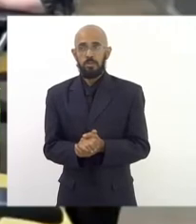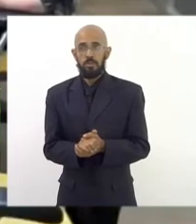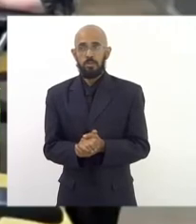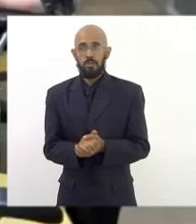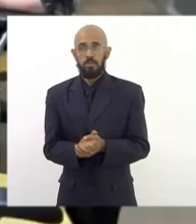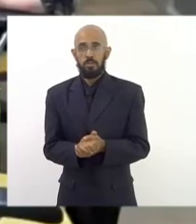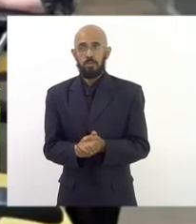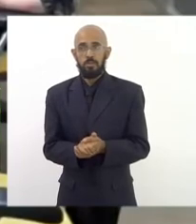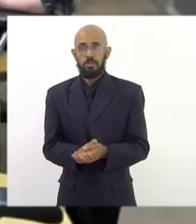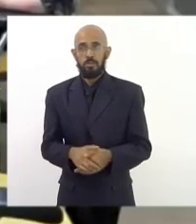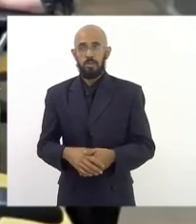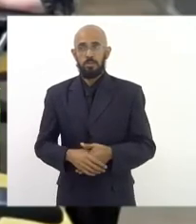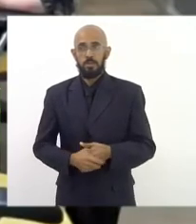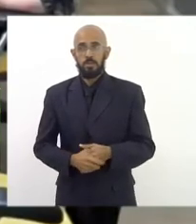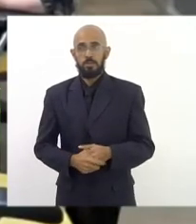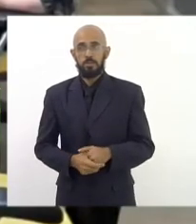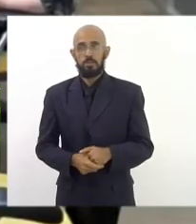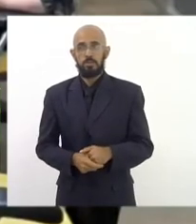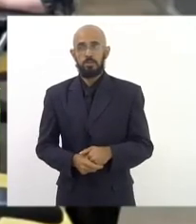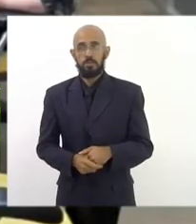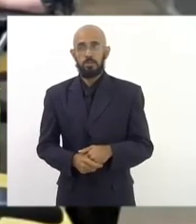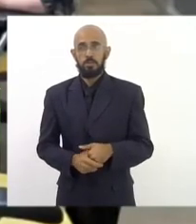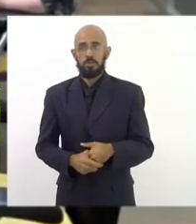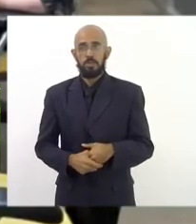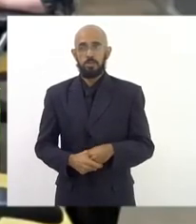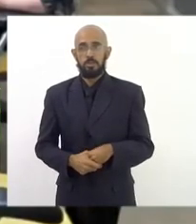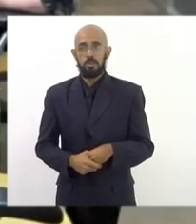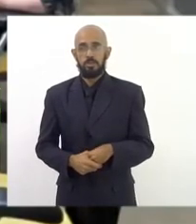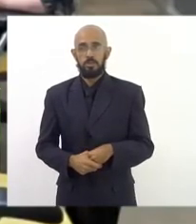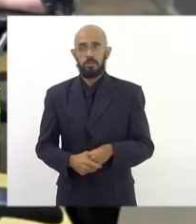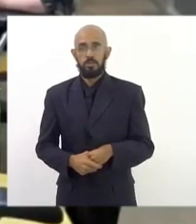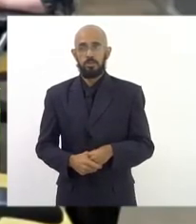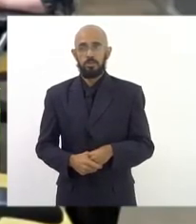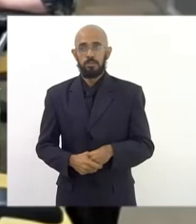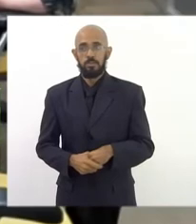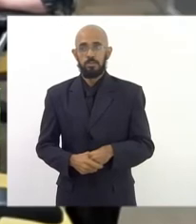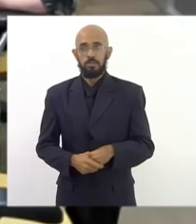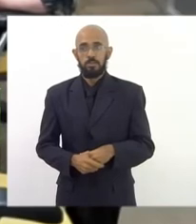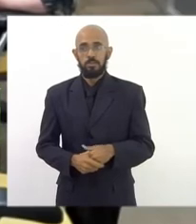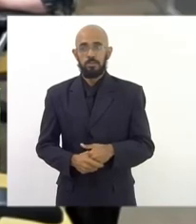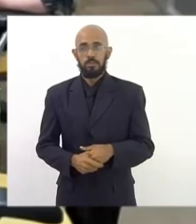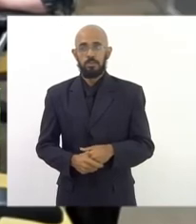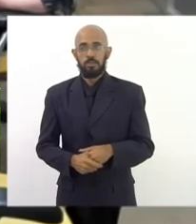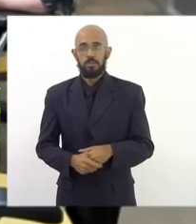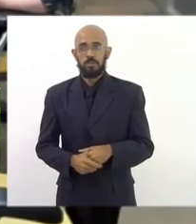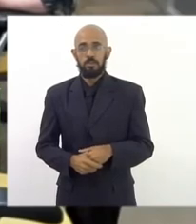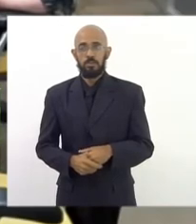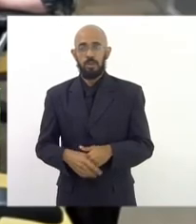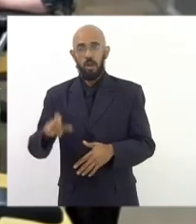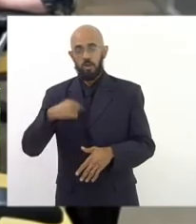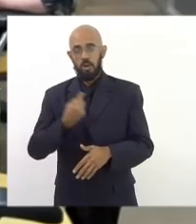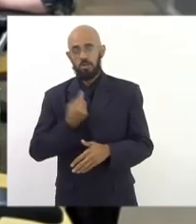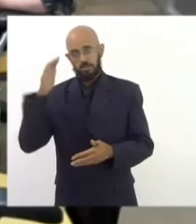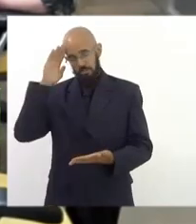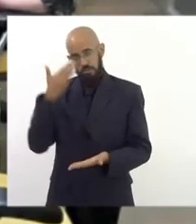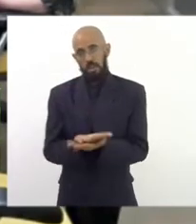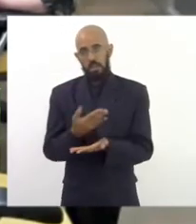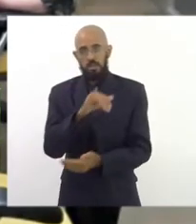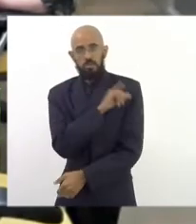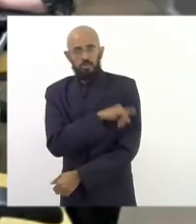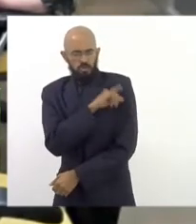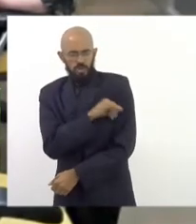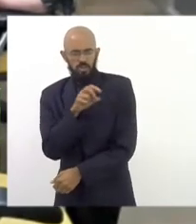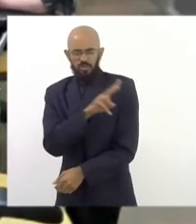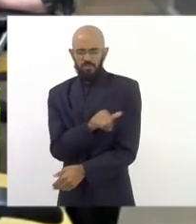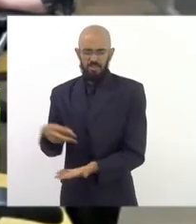É, Mas a gente tem a certeza que o Rio de Janeiro vai voltar a ser